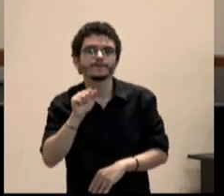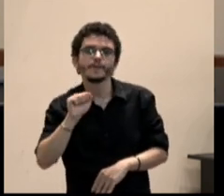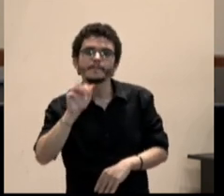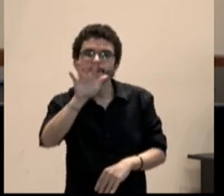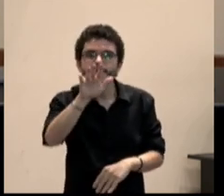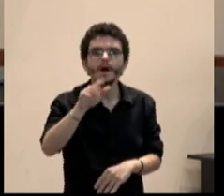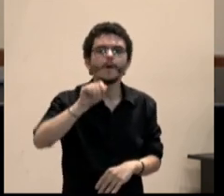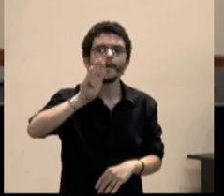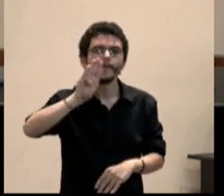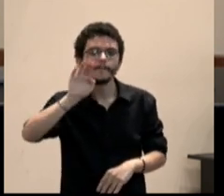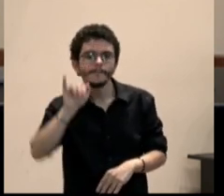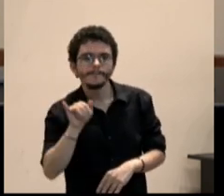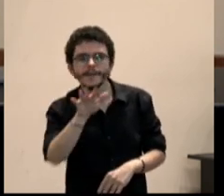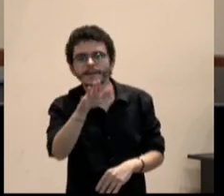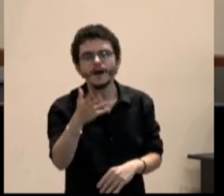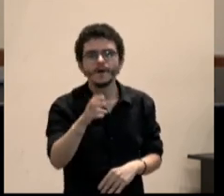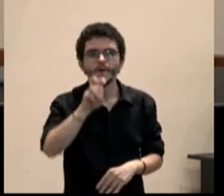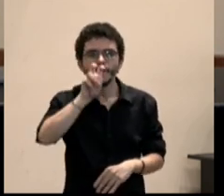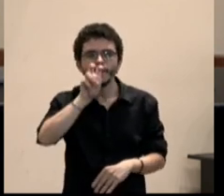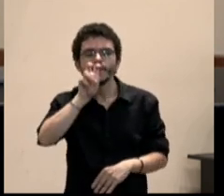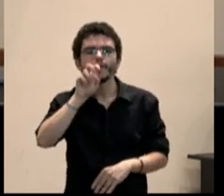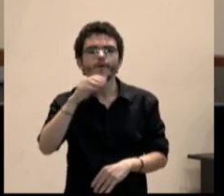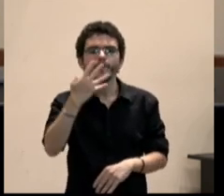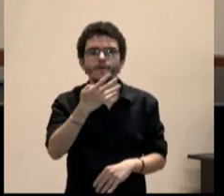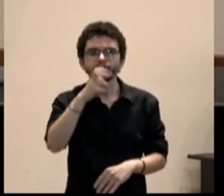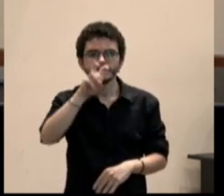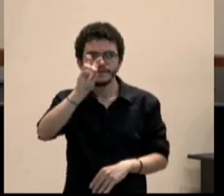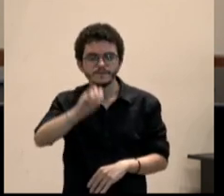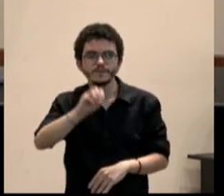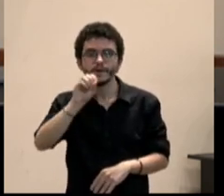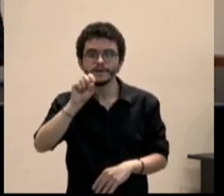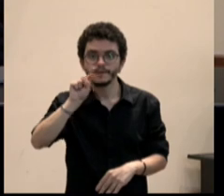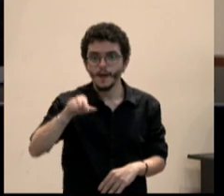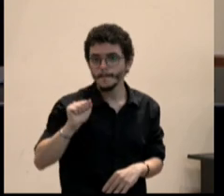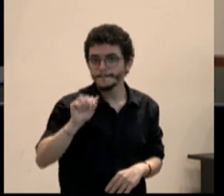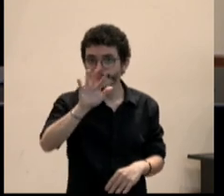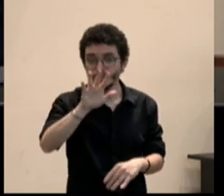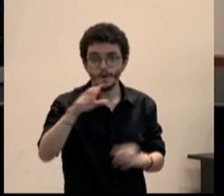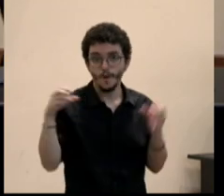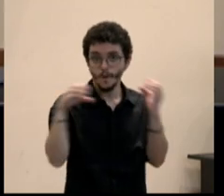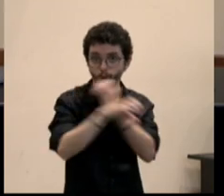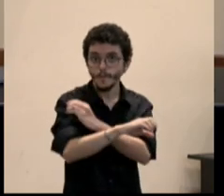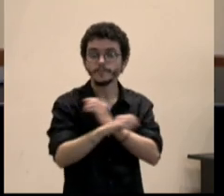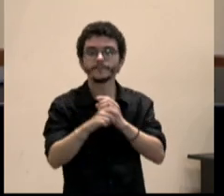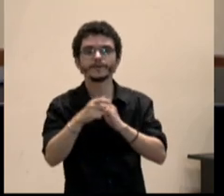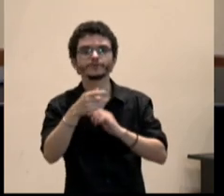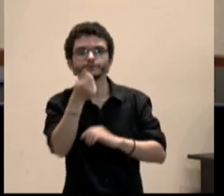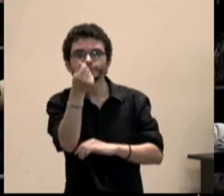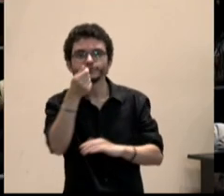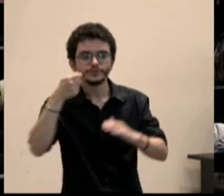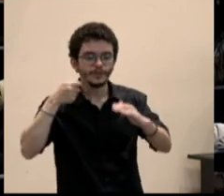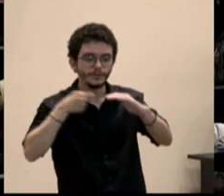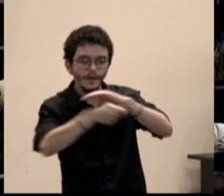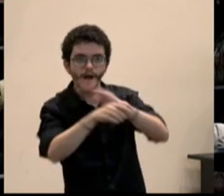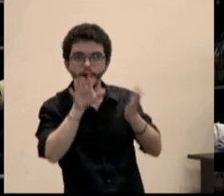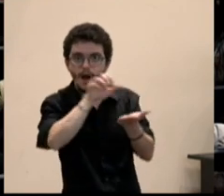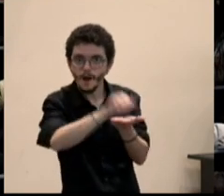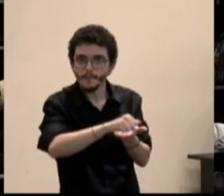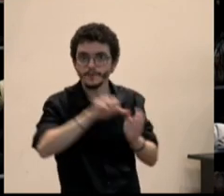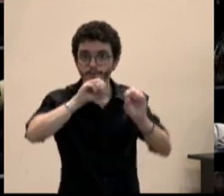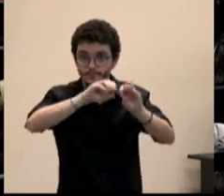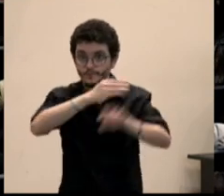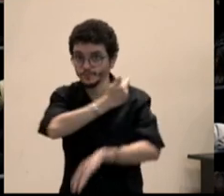Então, 400, 500 bilhões é o total de dinheiro aplicado em educação, né, pública no